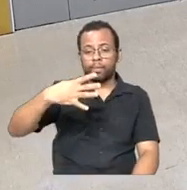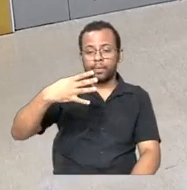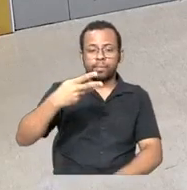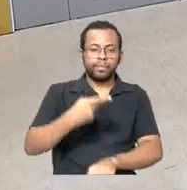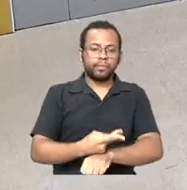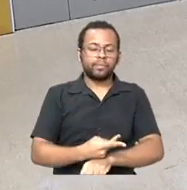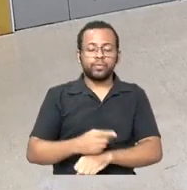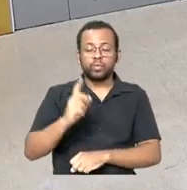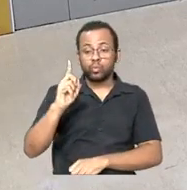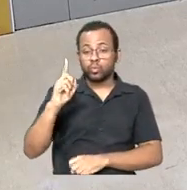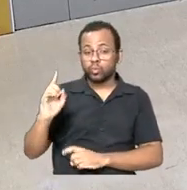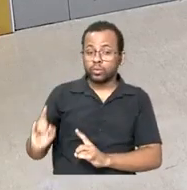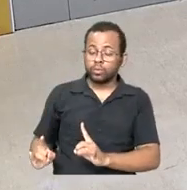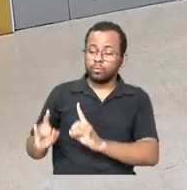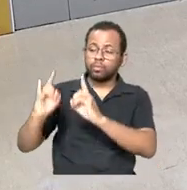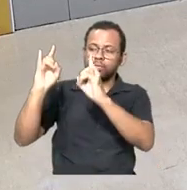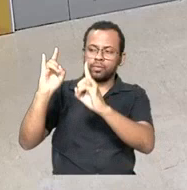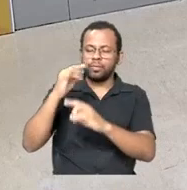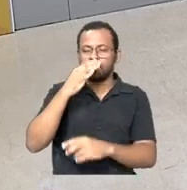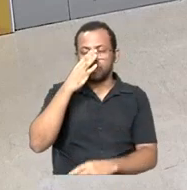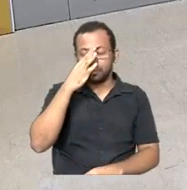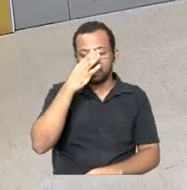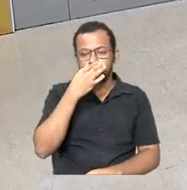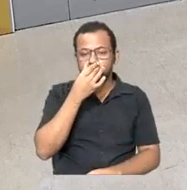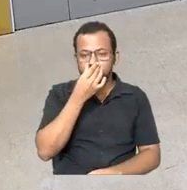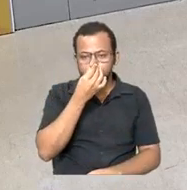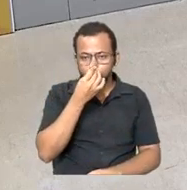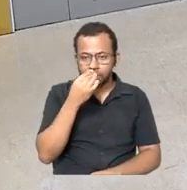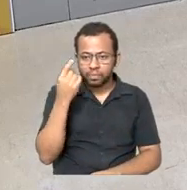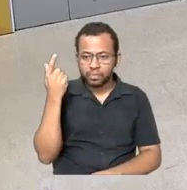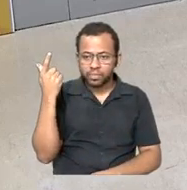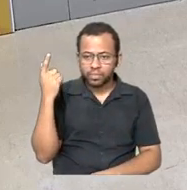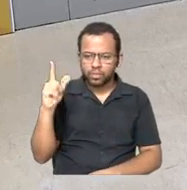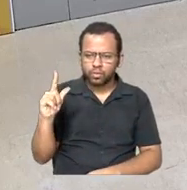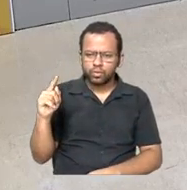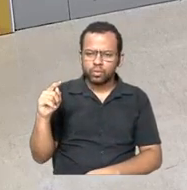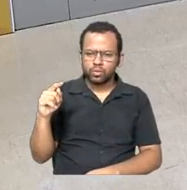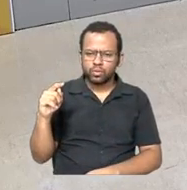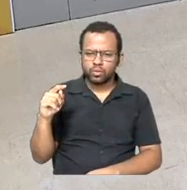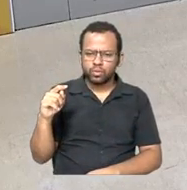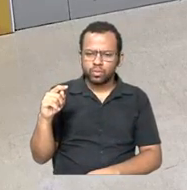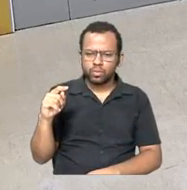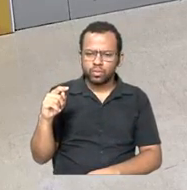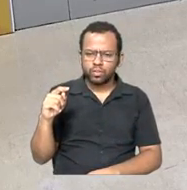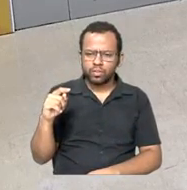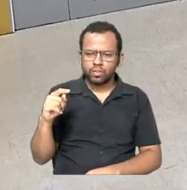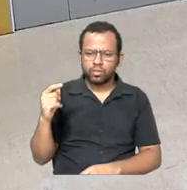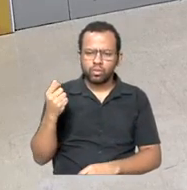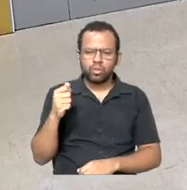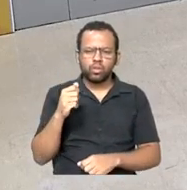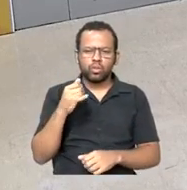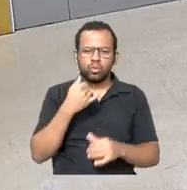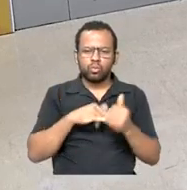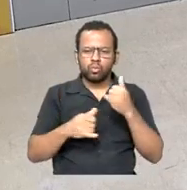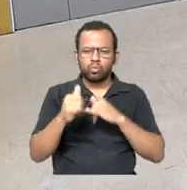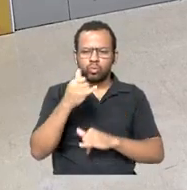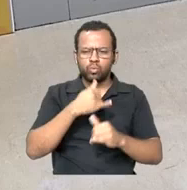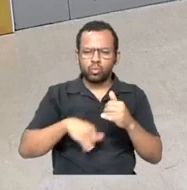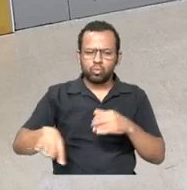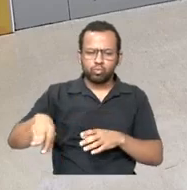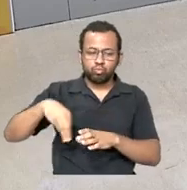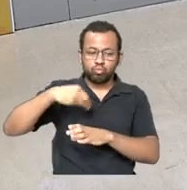um apartamento Rose abre aí de novo daquela sacudida tira a energia a eletricidade